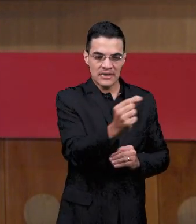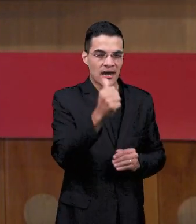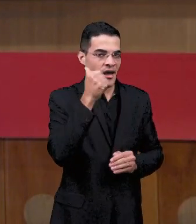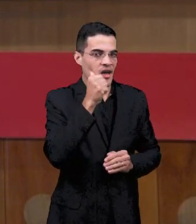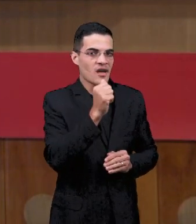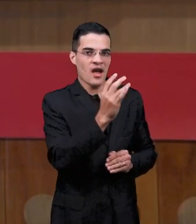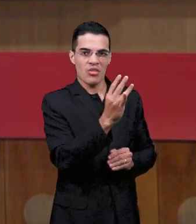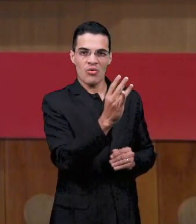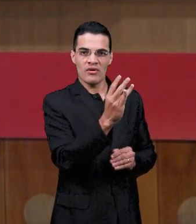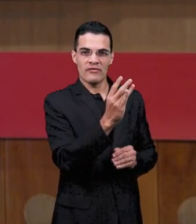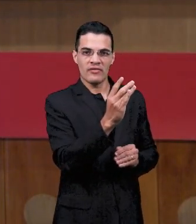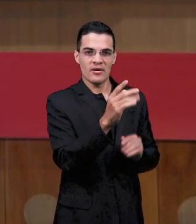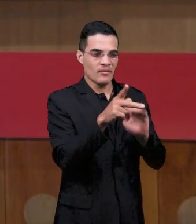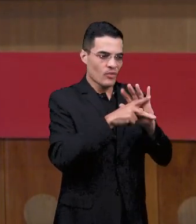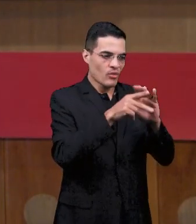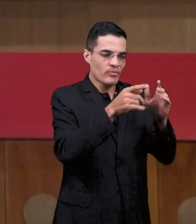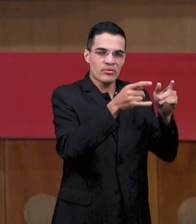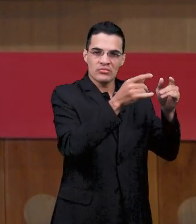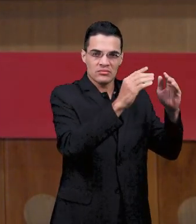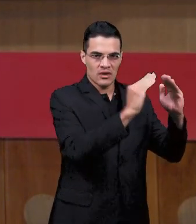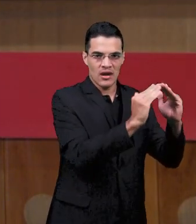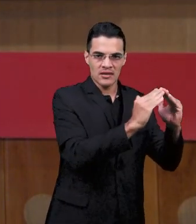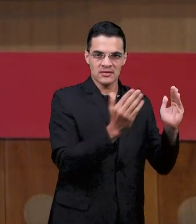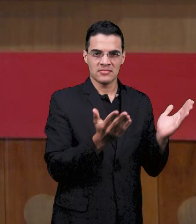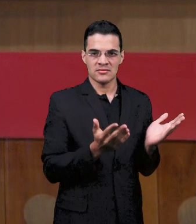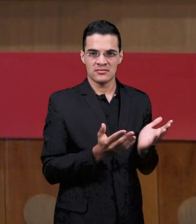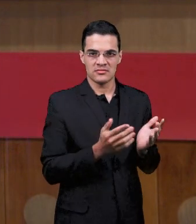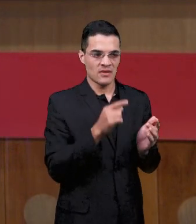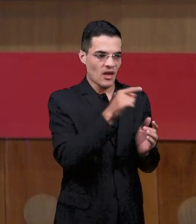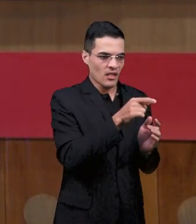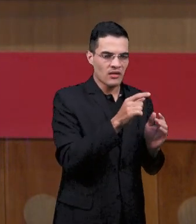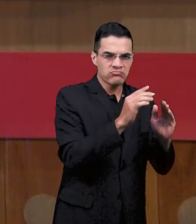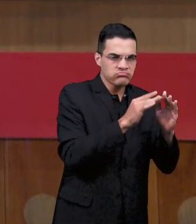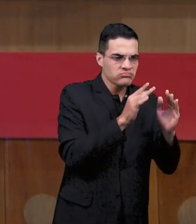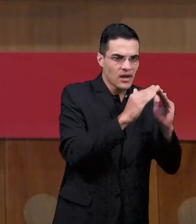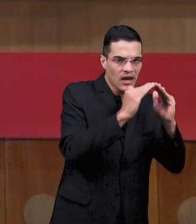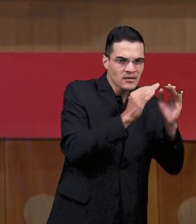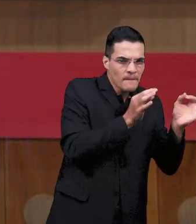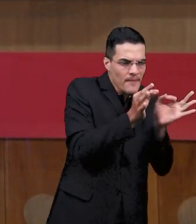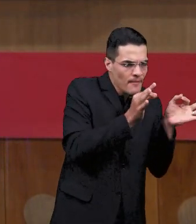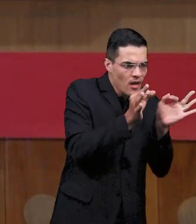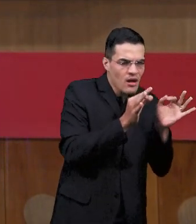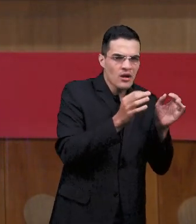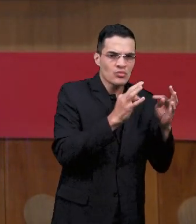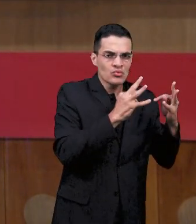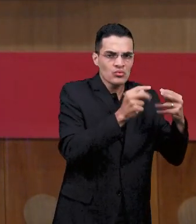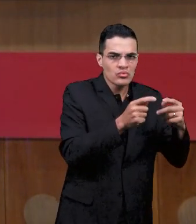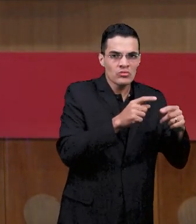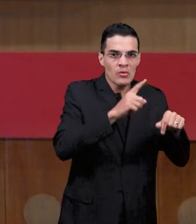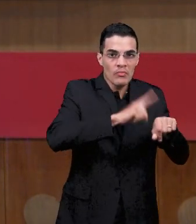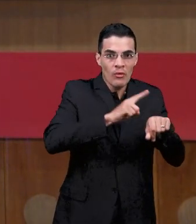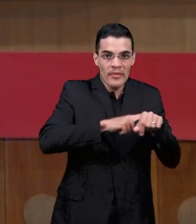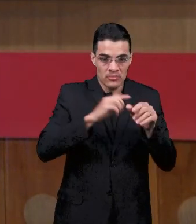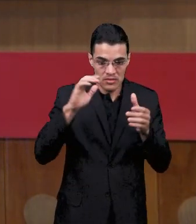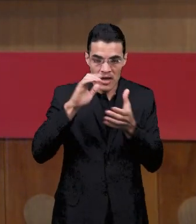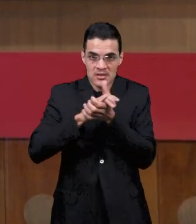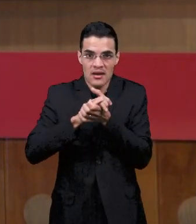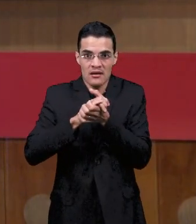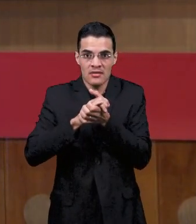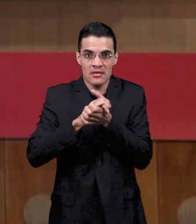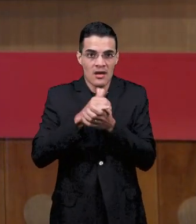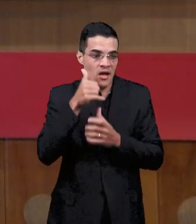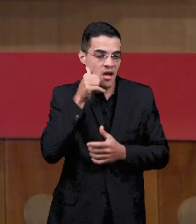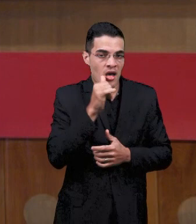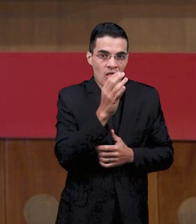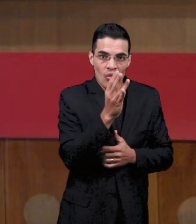se arruma, se prepara. Quando ela está pronta, ela sai. A igreja está pronta, ela